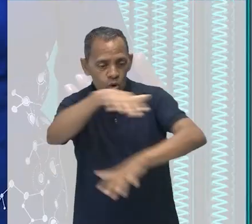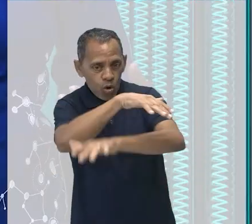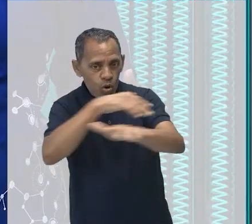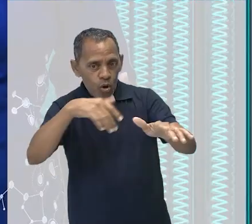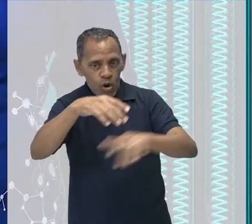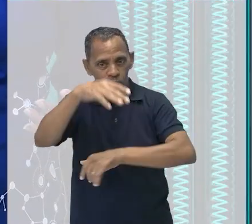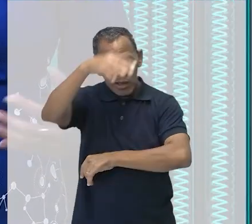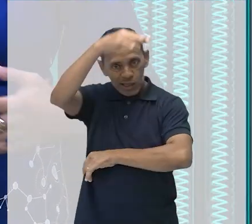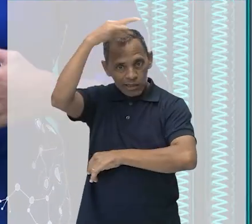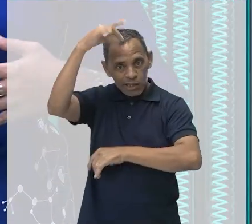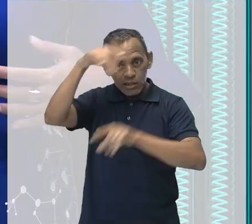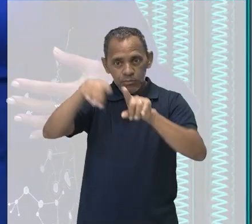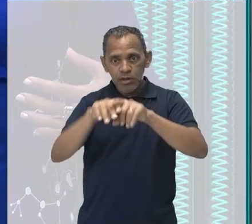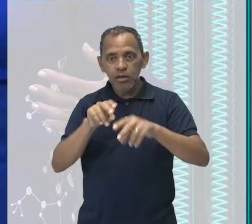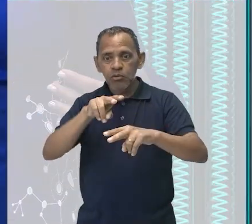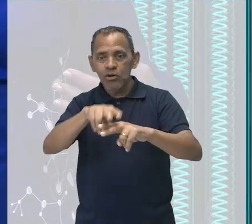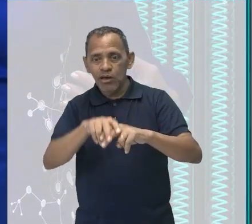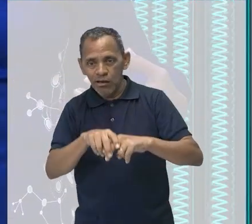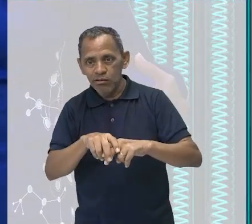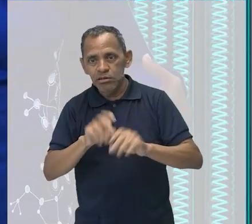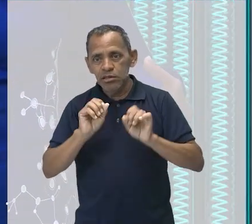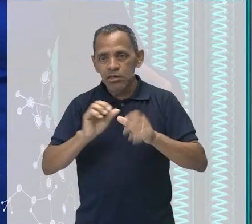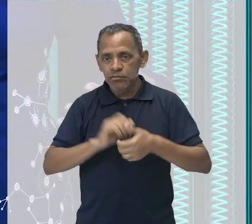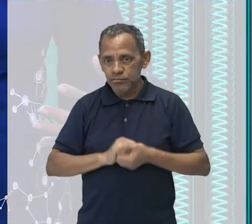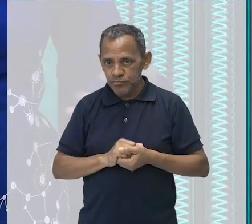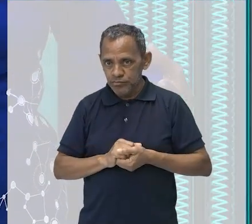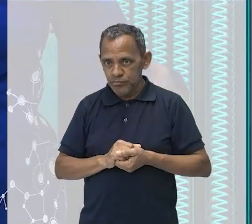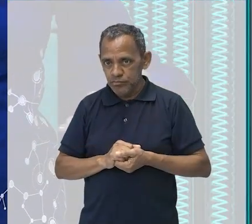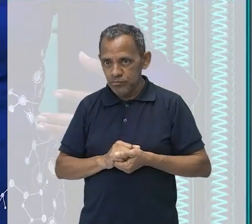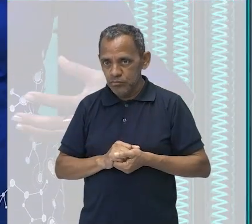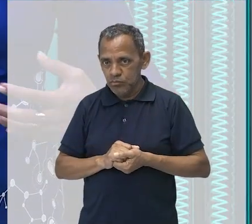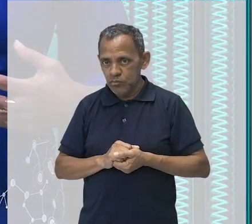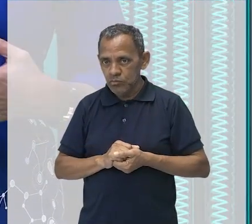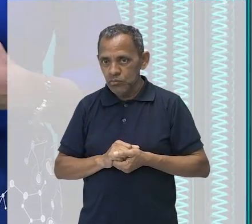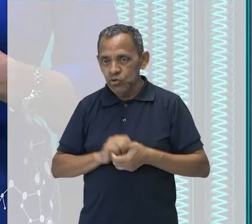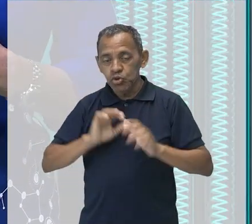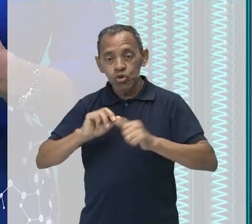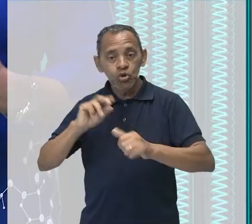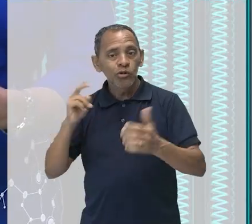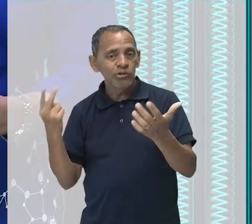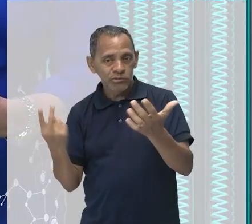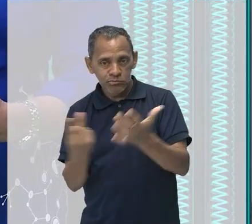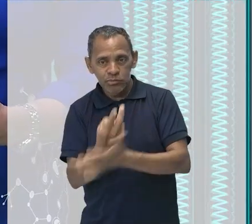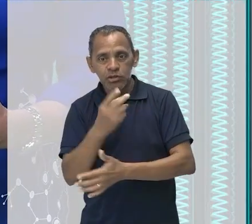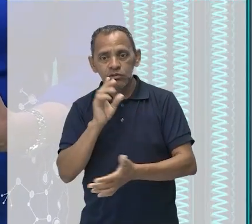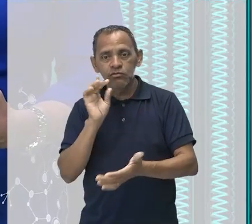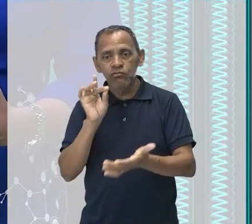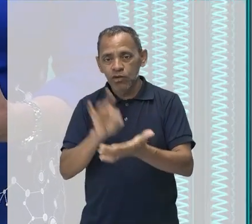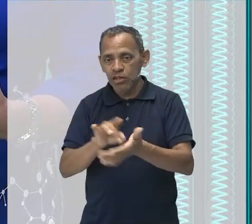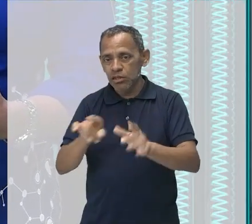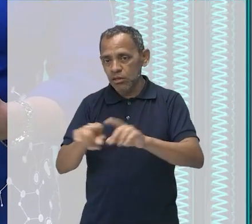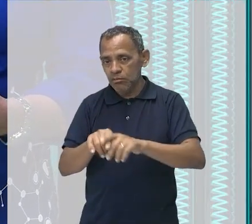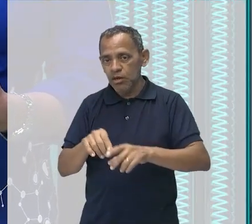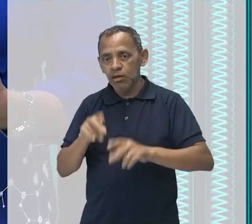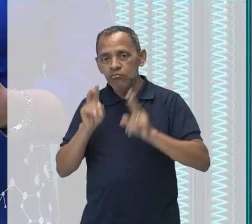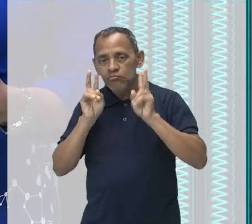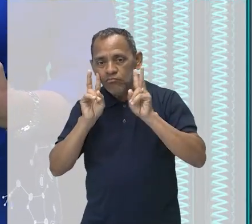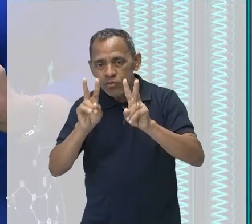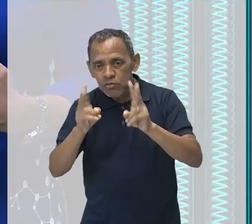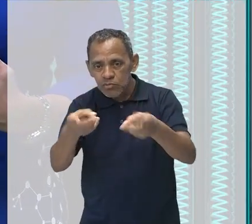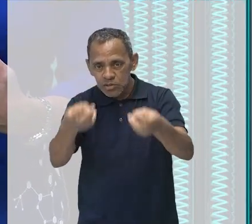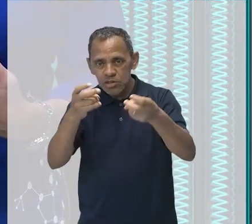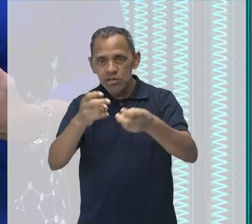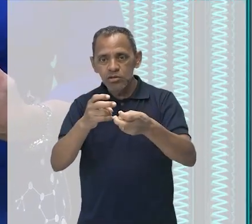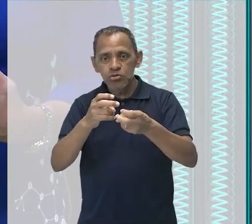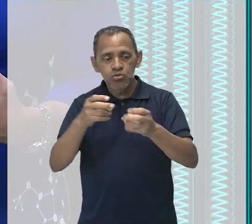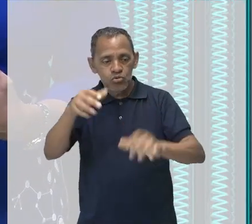os rituais sagrados através de um círculo. Então, todo o acontecimento era visto ali